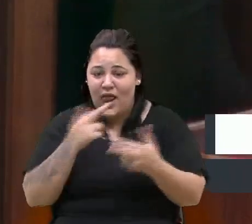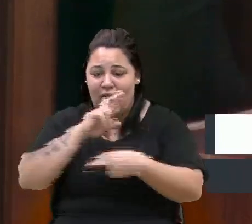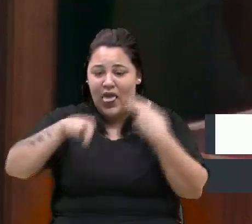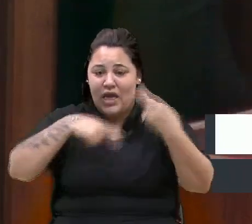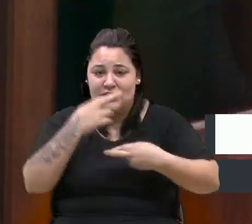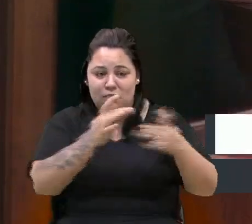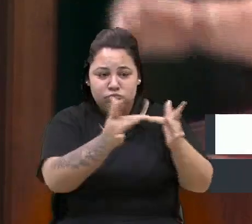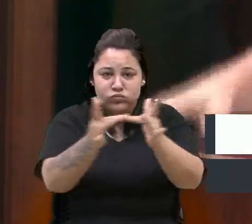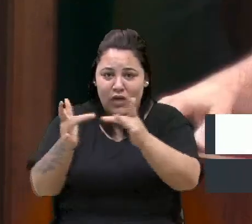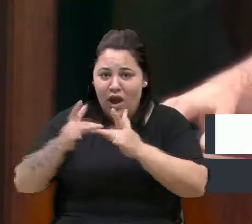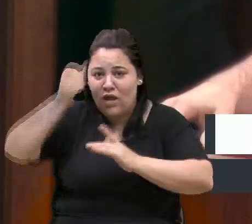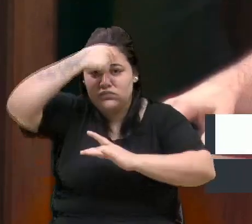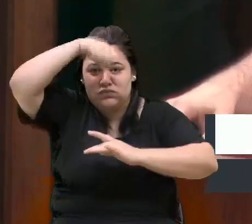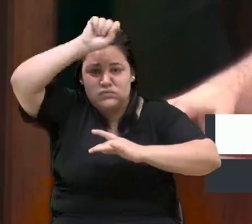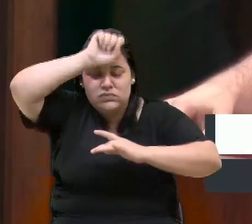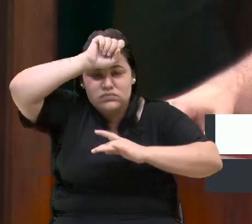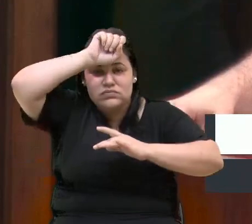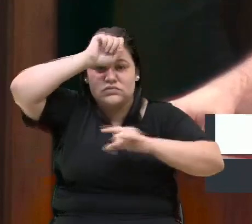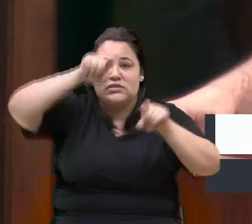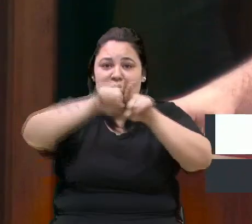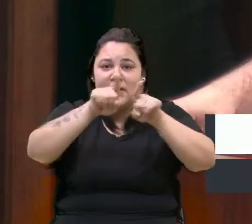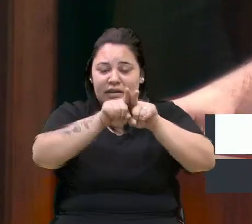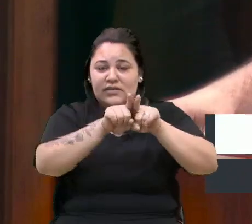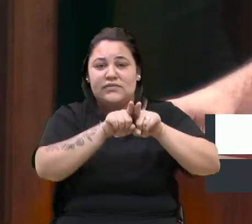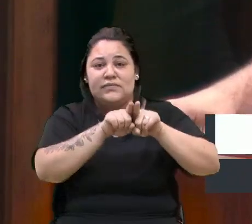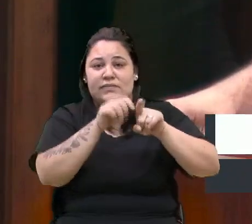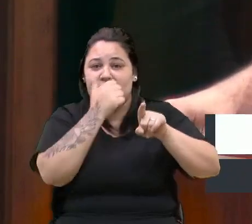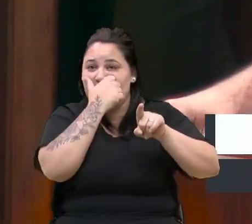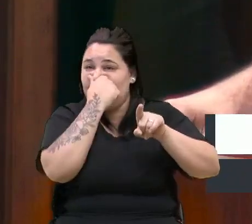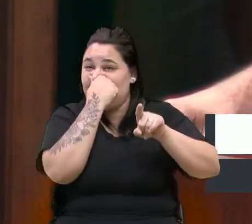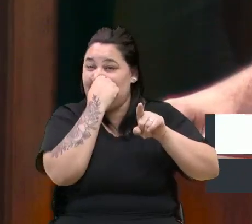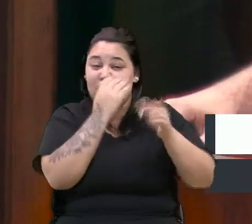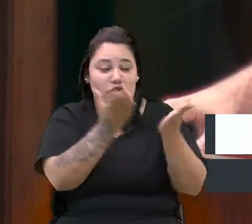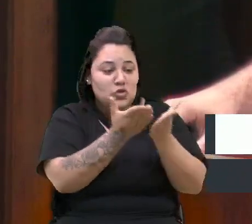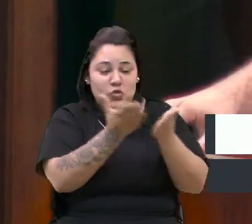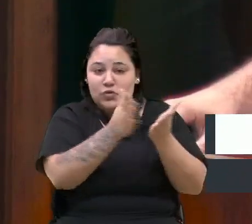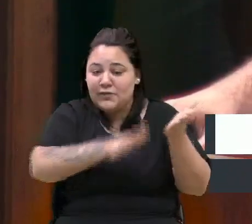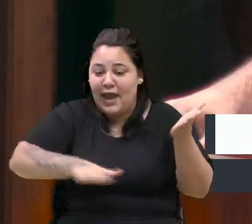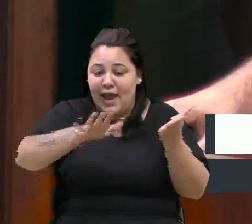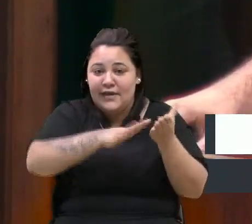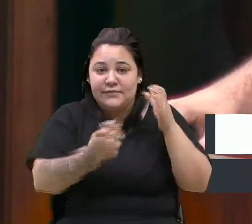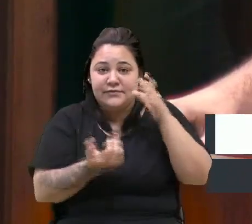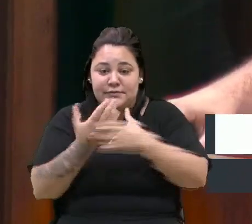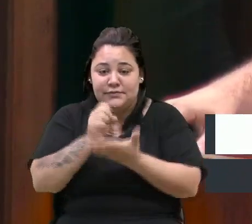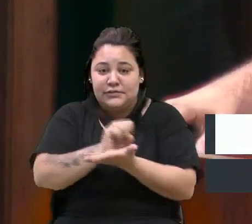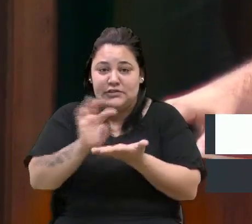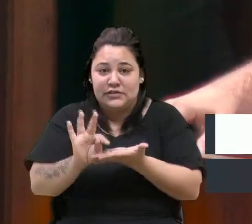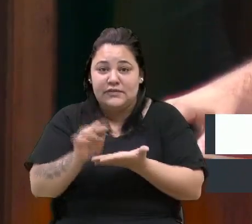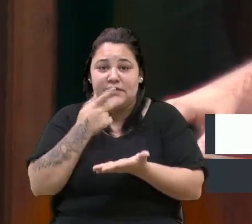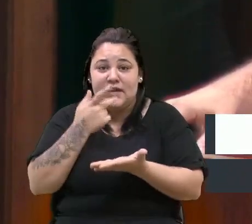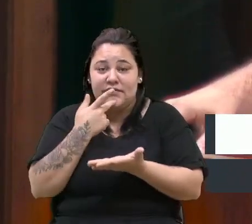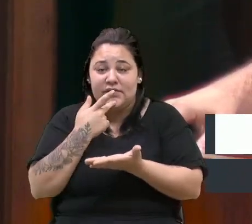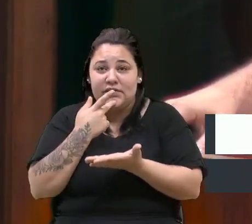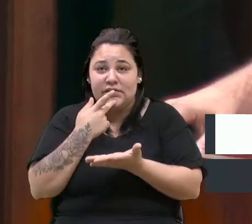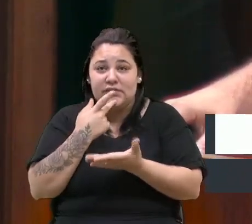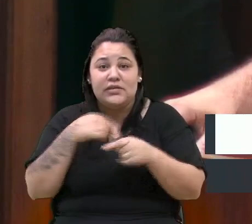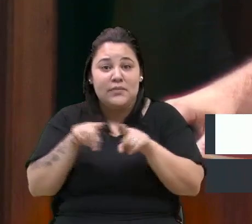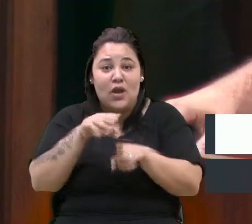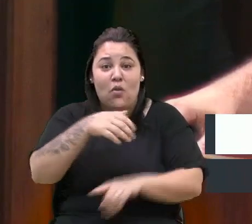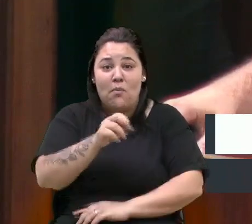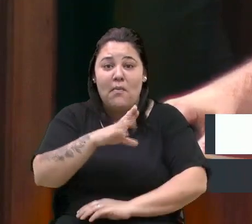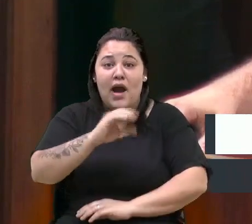das universidades, da academia, promovendo startups. Falava com o Marcos do Senac, tem cursos